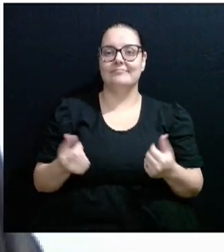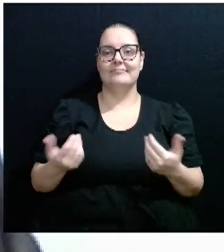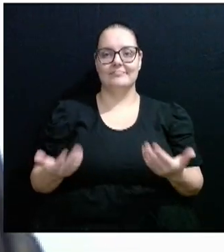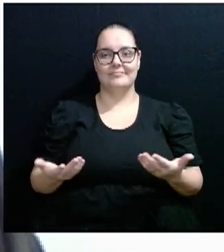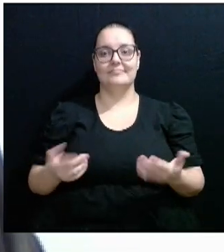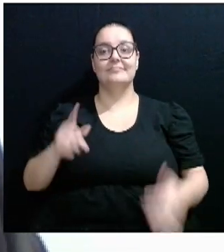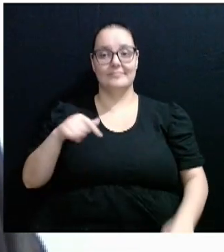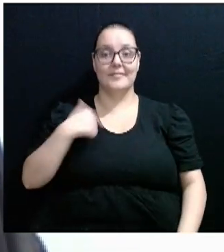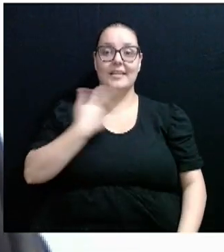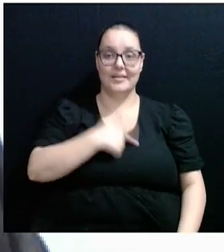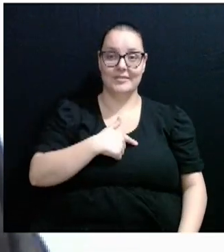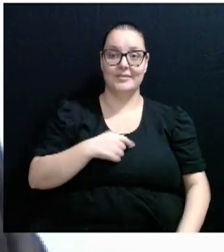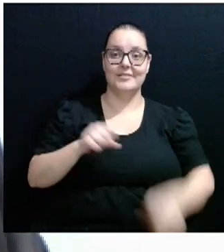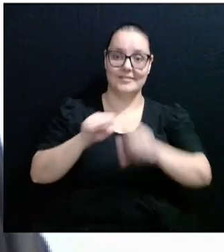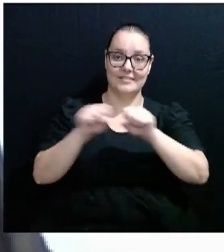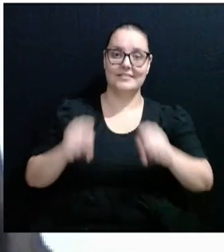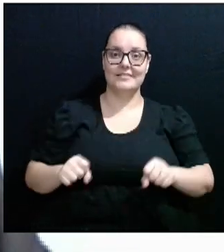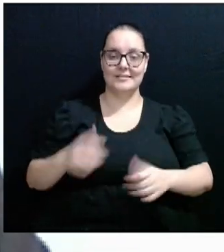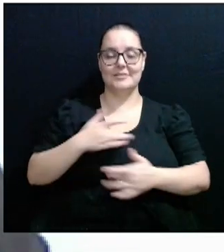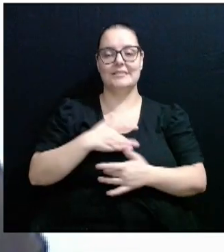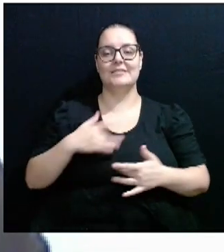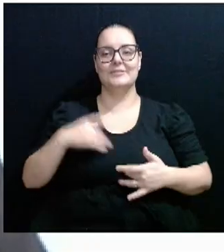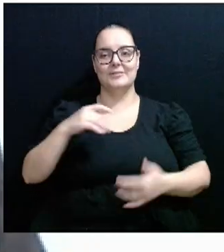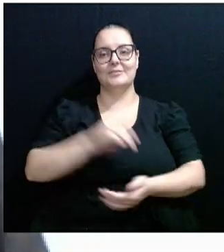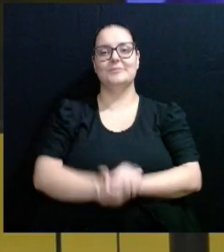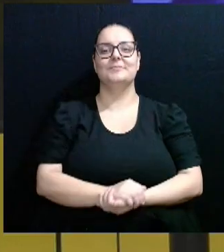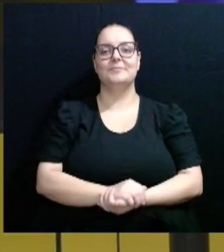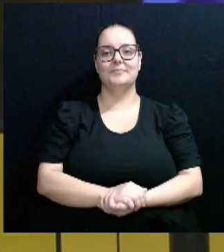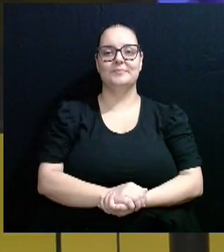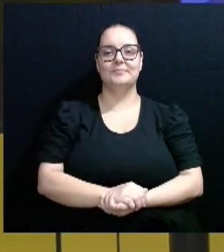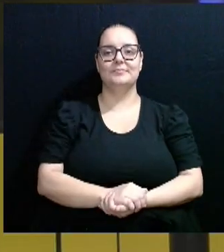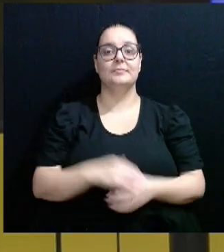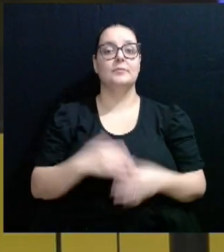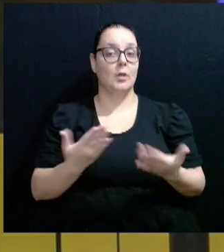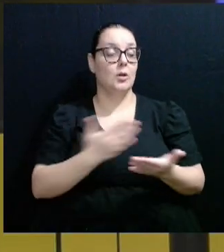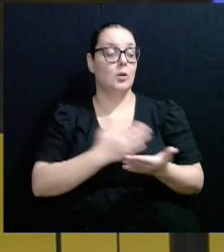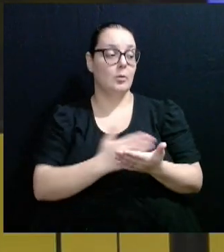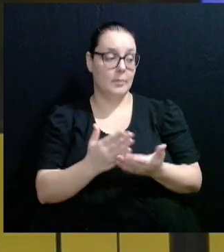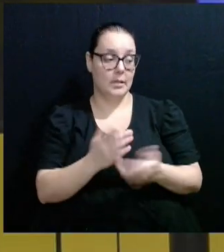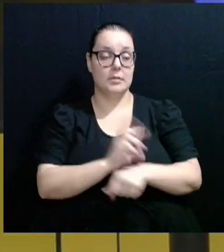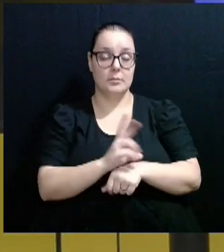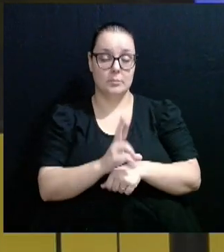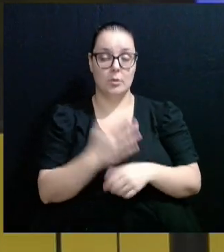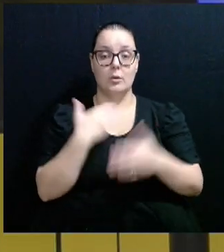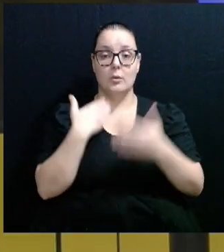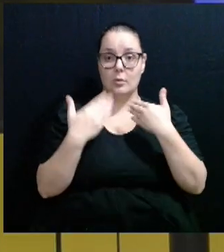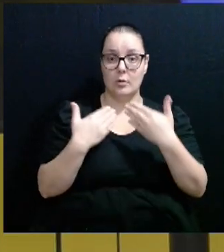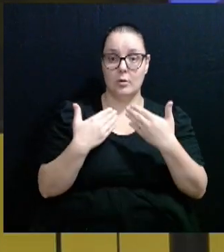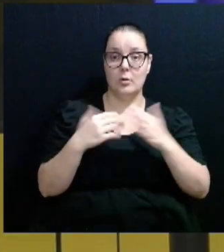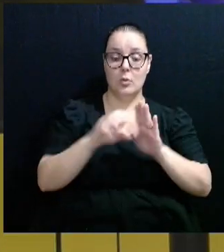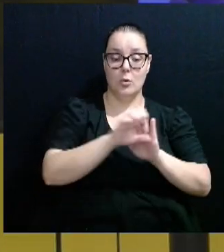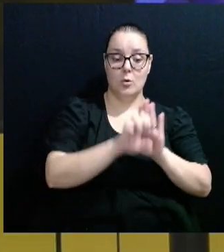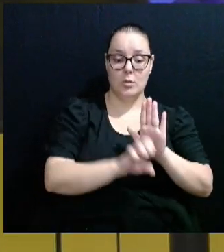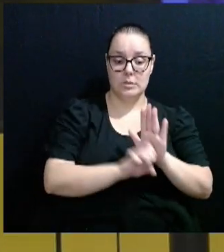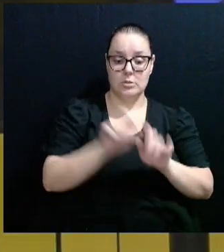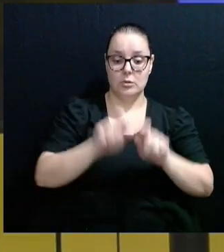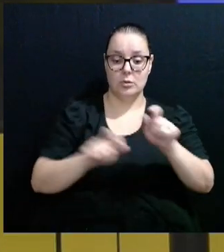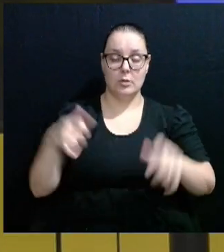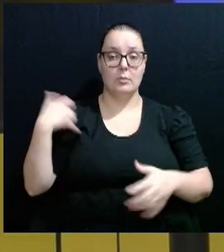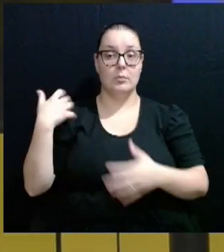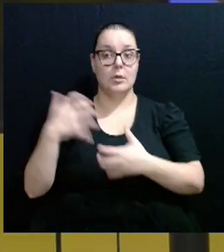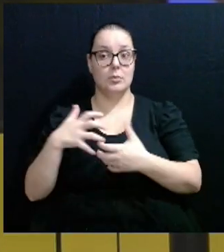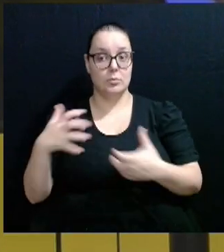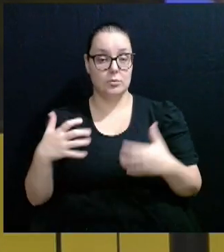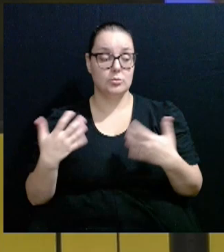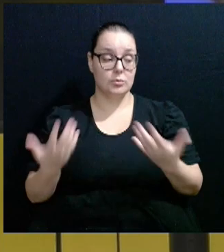sistema de saúde hoje em dia. Muito bem. A gente já começa, doutor, falando sobre o Estatuto da Pessoa Idosa, né, que é a Lei